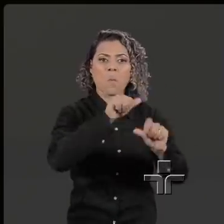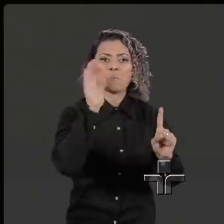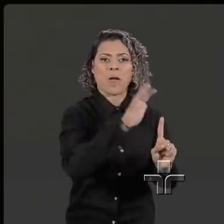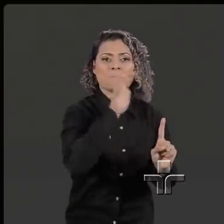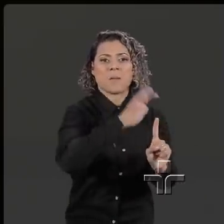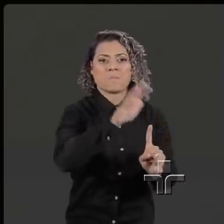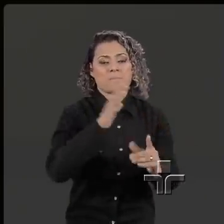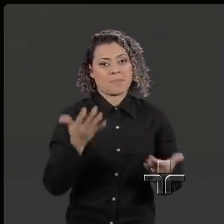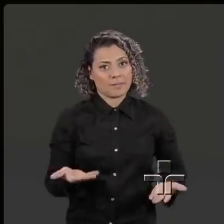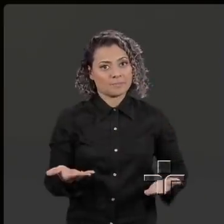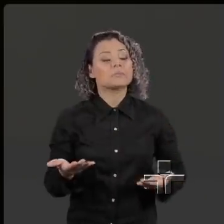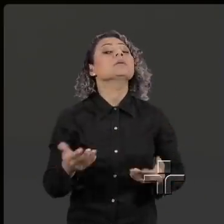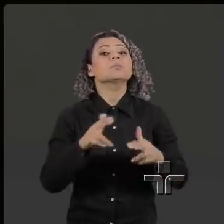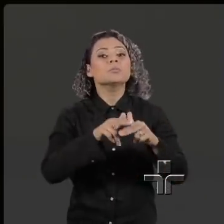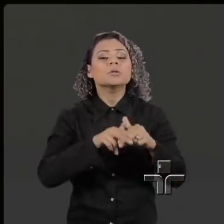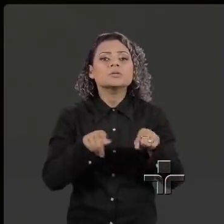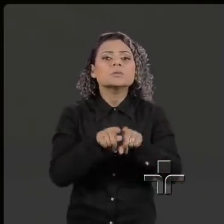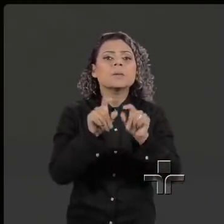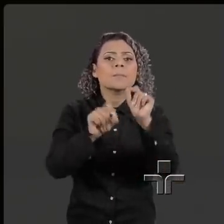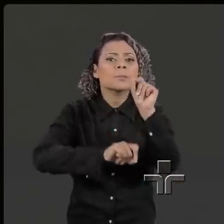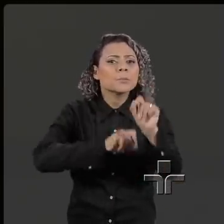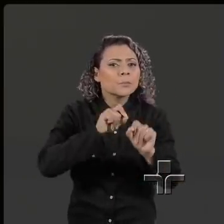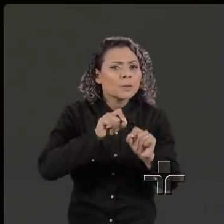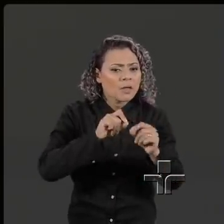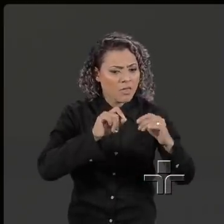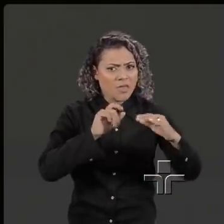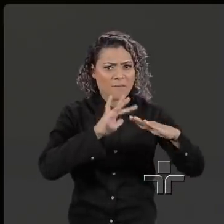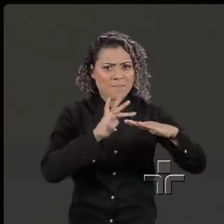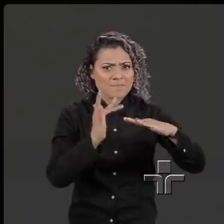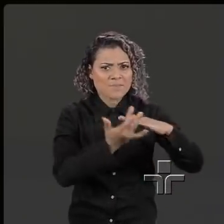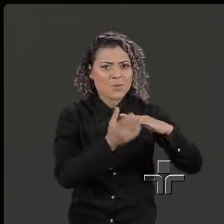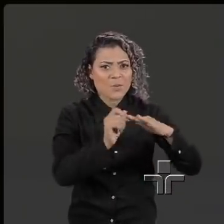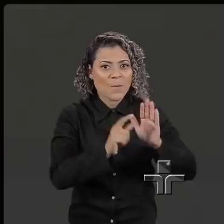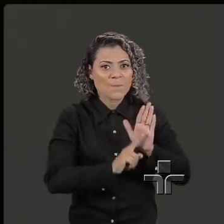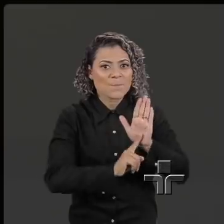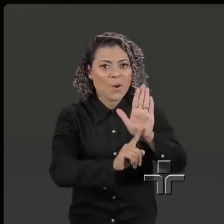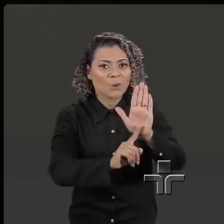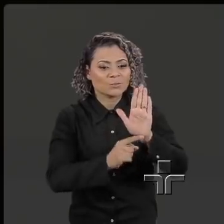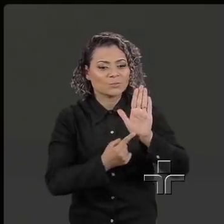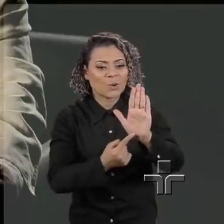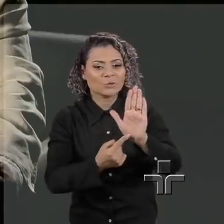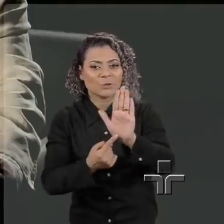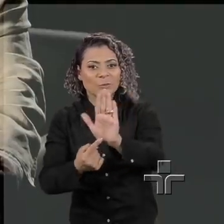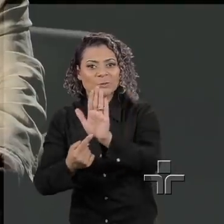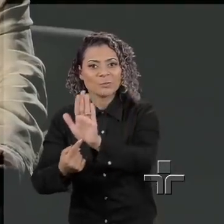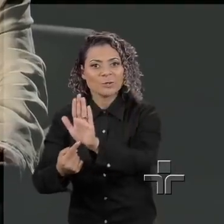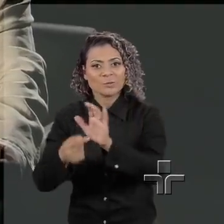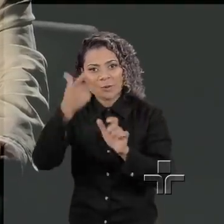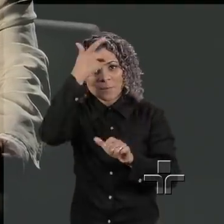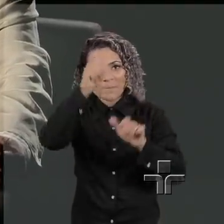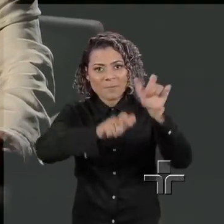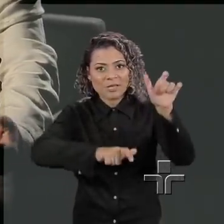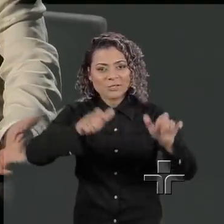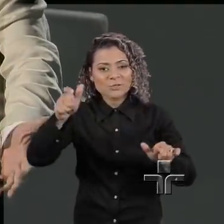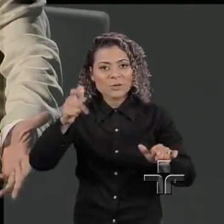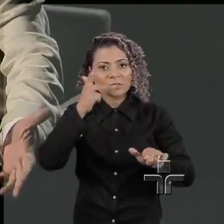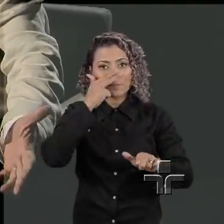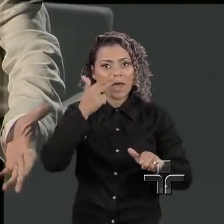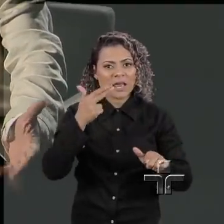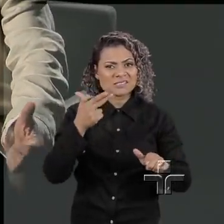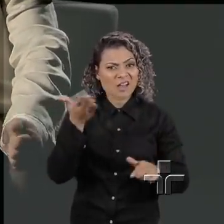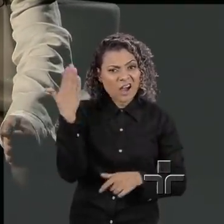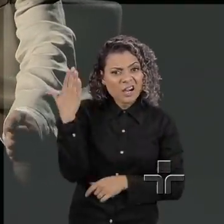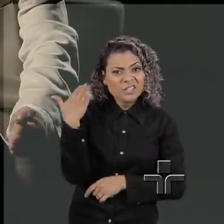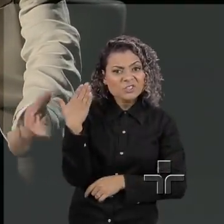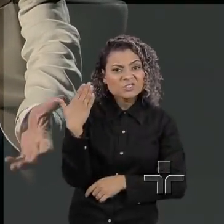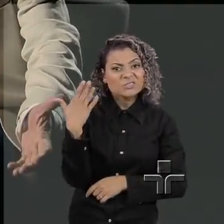o fato delas colocarem na frente do cenário pessoas que seriam, de certa forma,